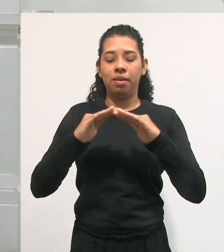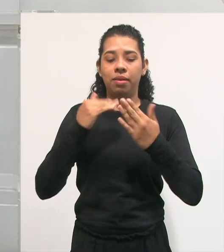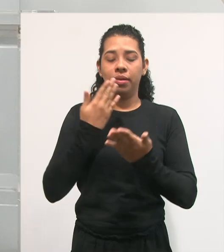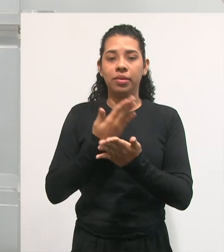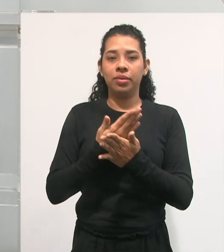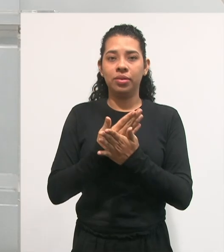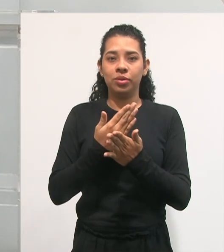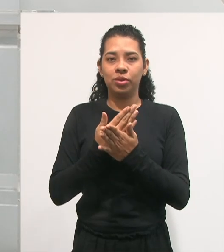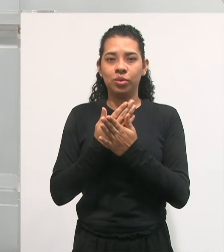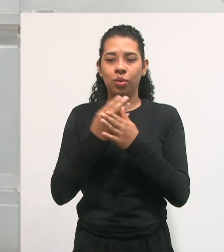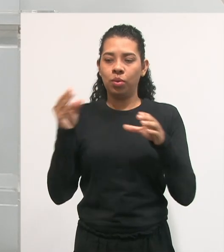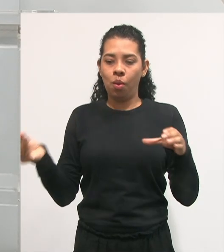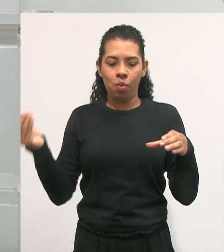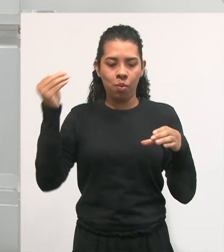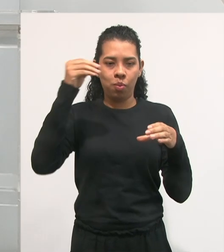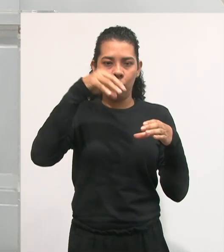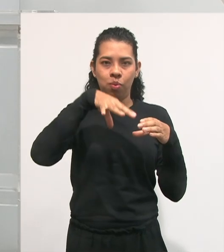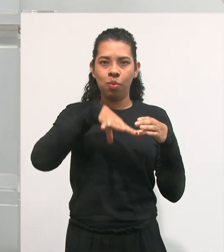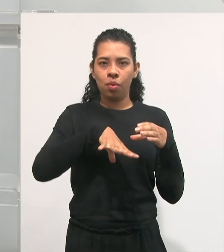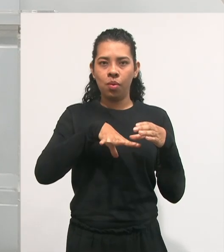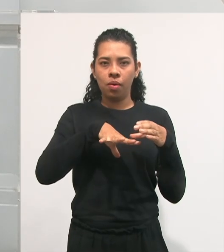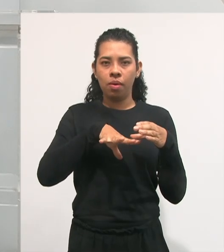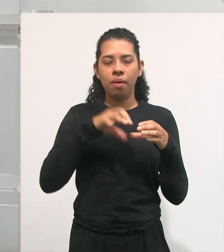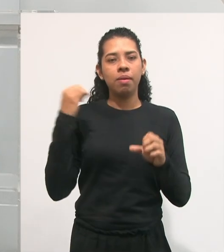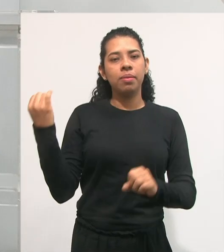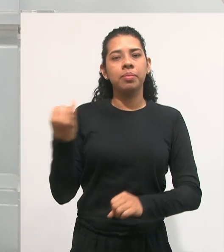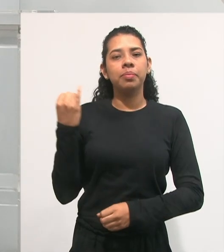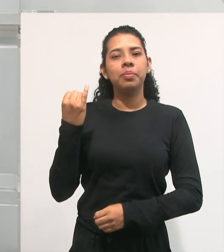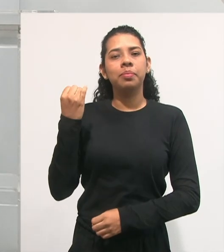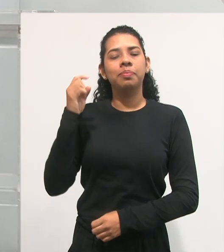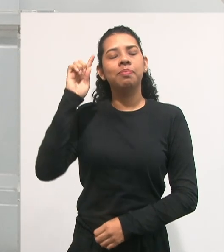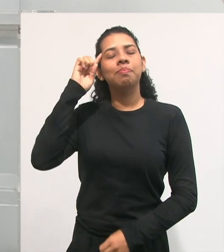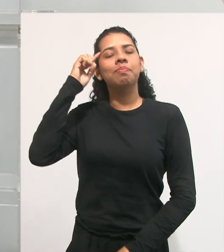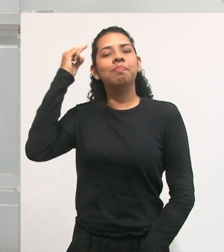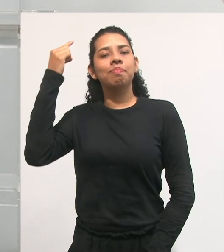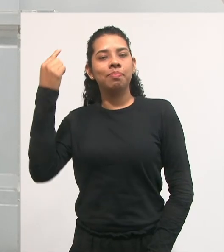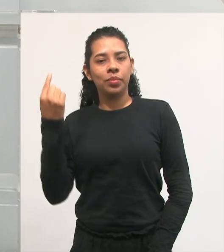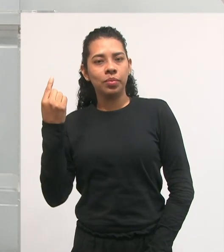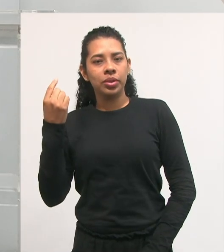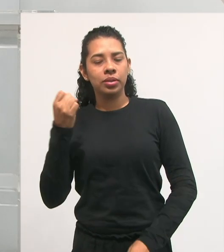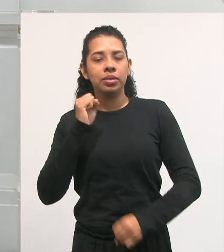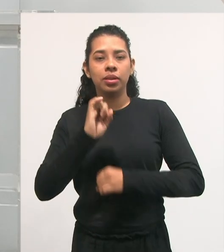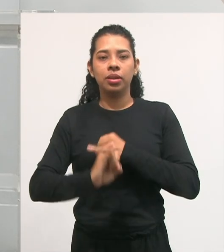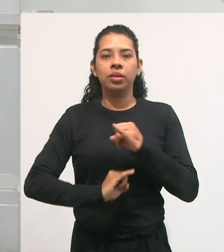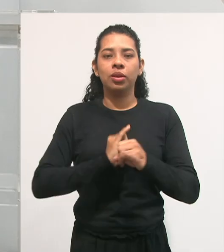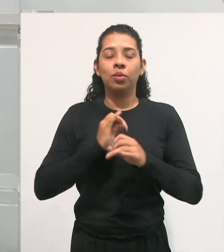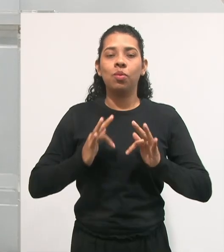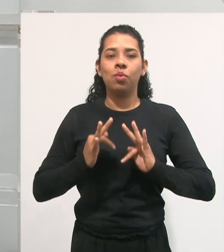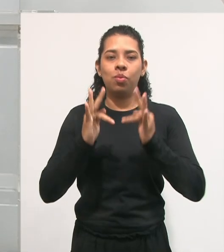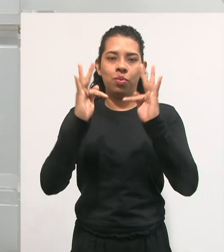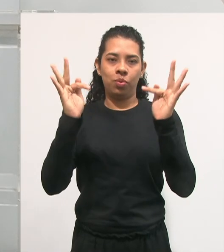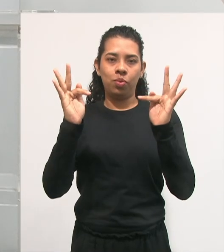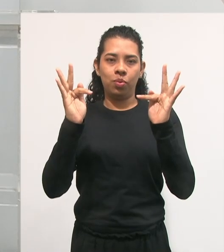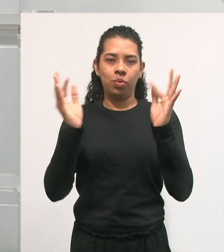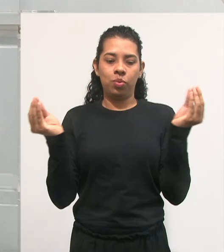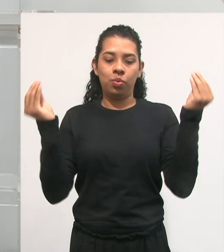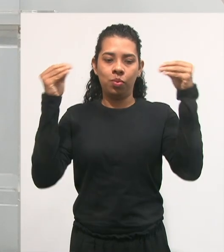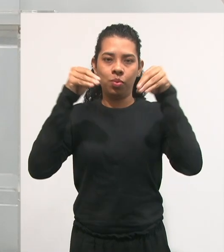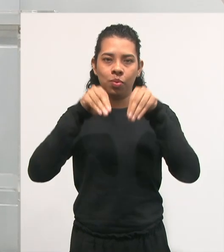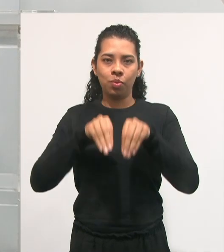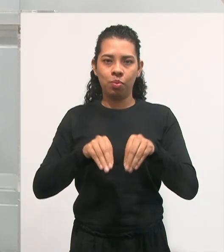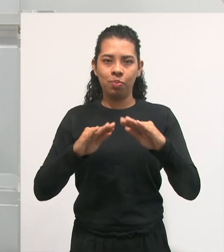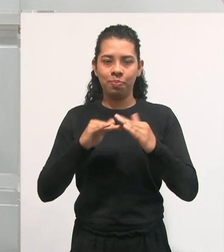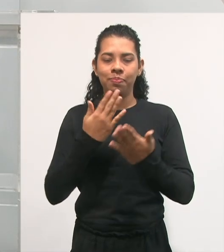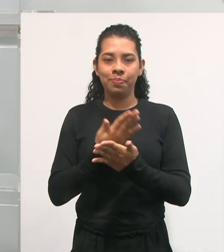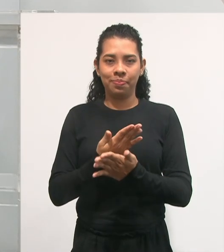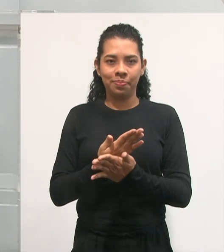Por isso que é importante a gente pensar essas tecnologias da comunicação e da informação e aplicá-las ao universo do ambiente